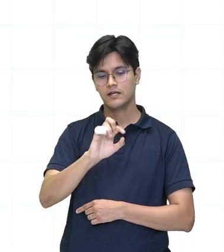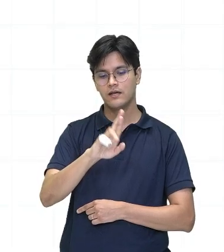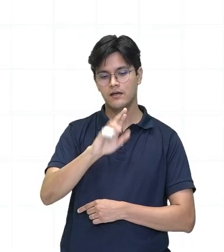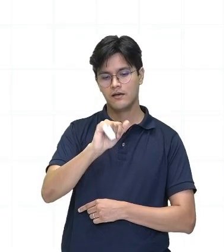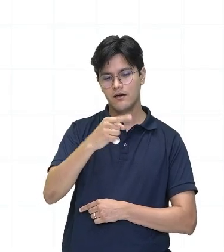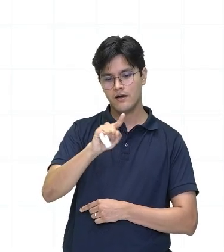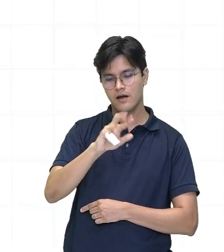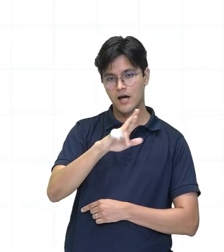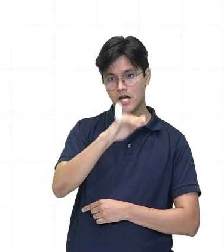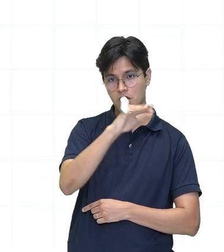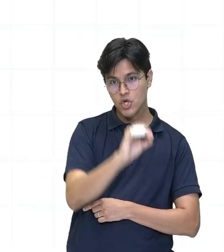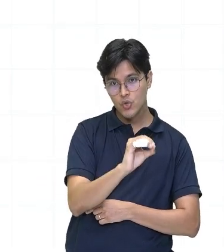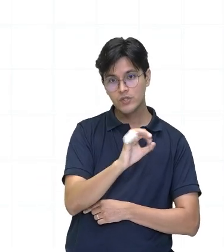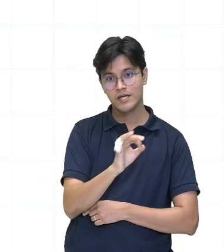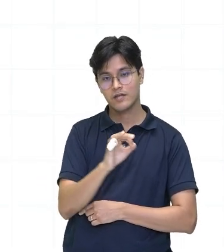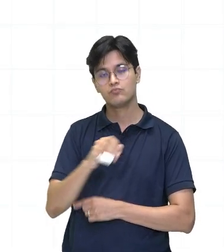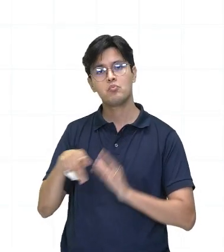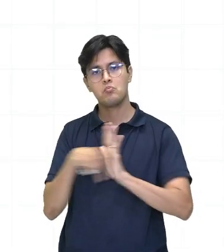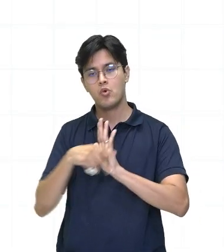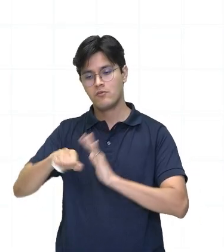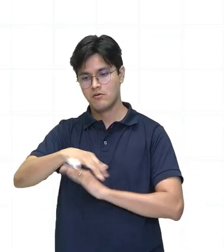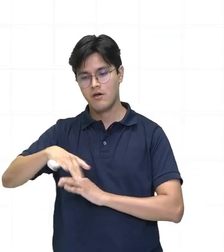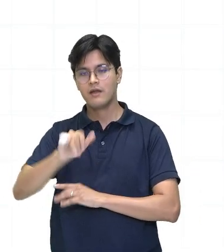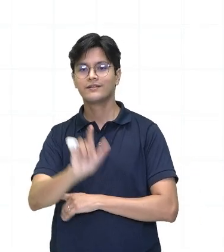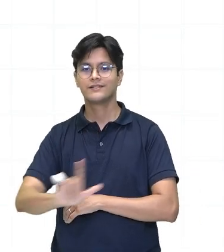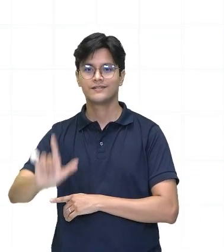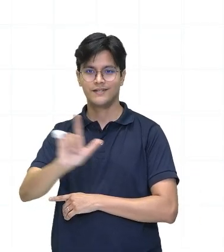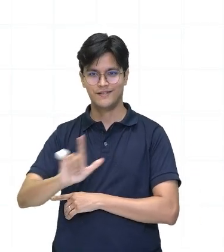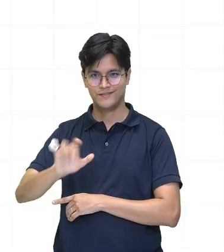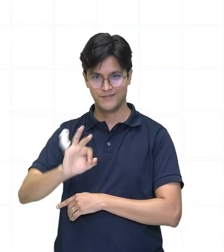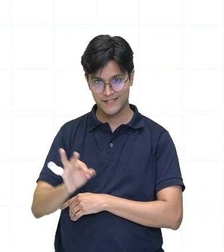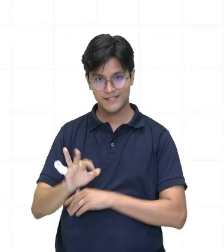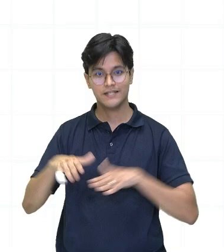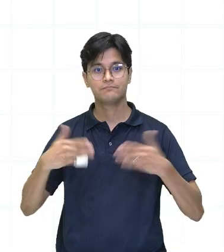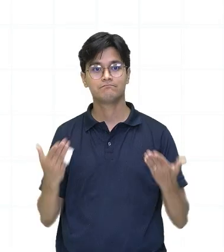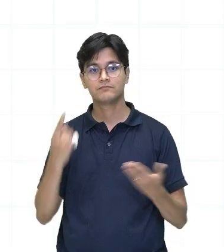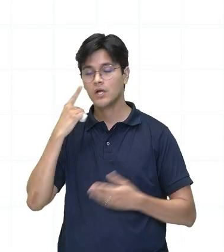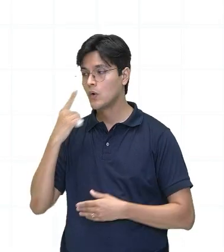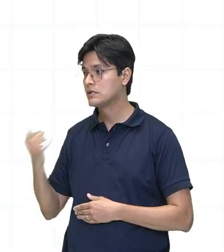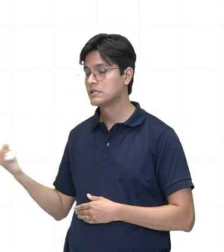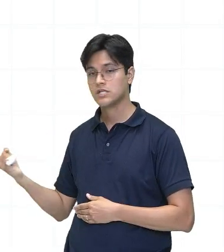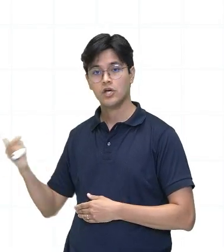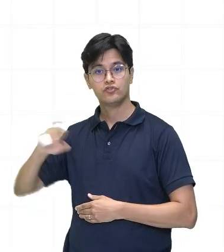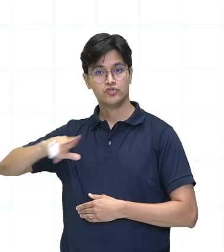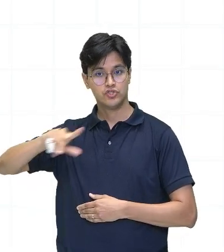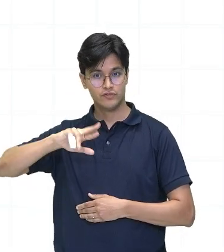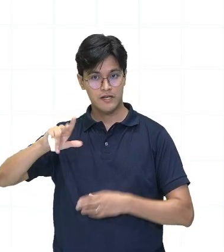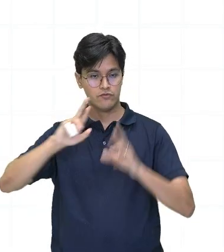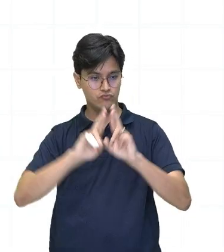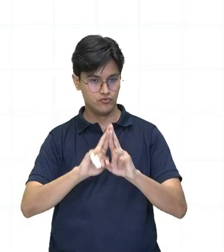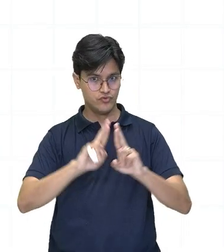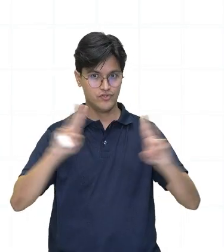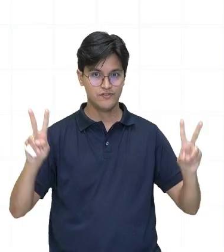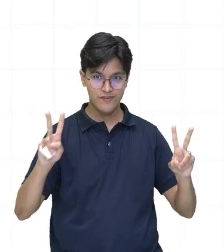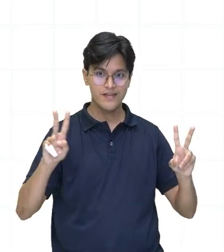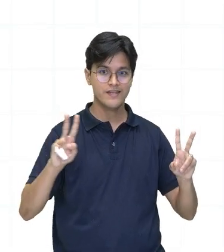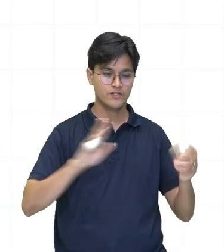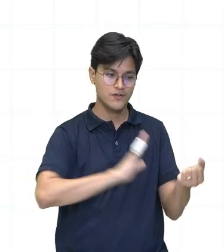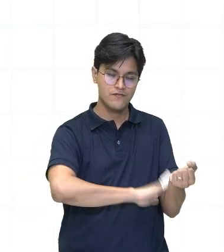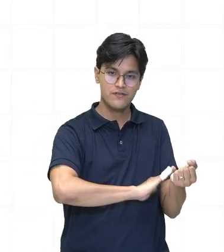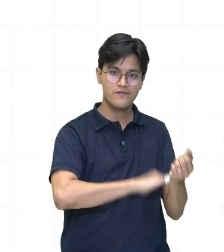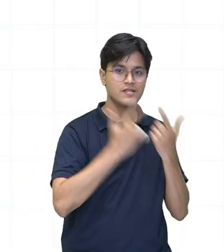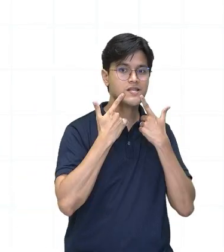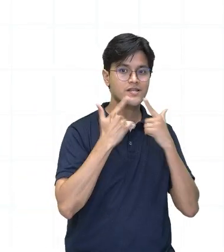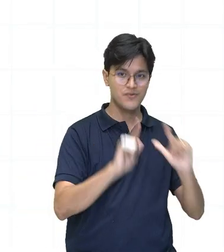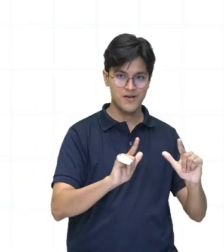É diferente de vícios de linguagem, tá bom? Vícios de linguagem é um desvio da nossa língua. Figuras de linguagem